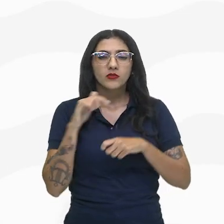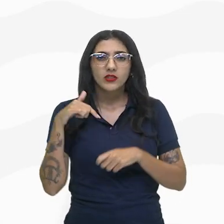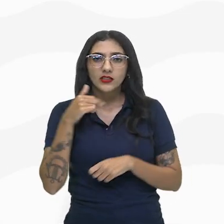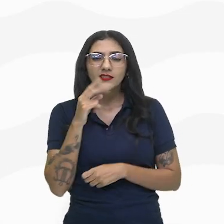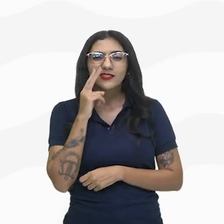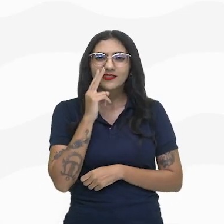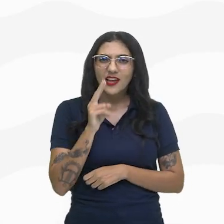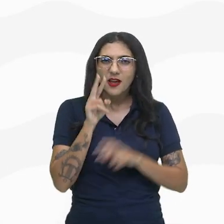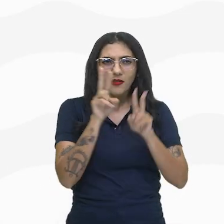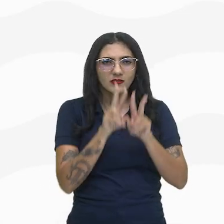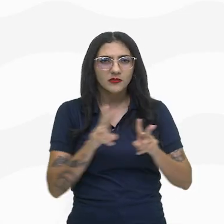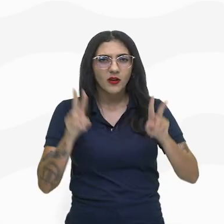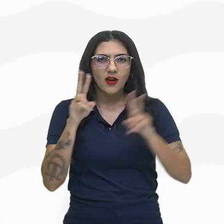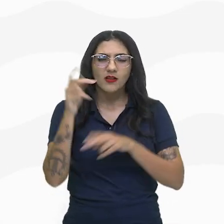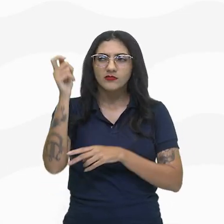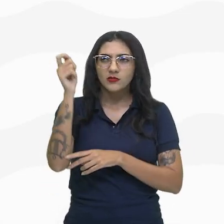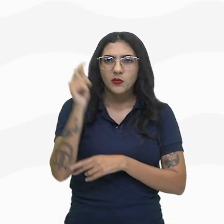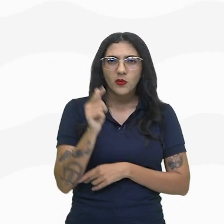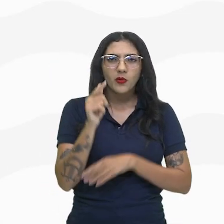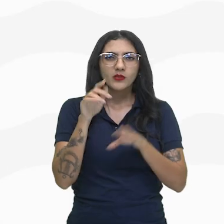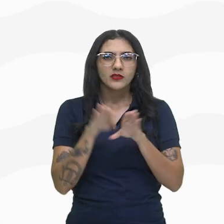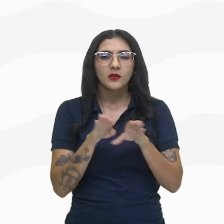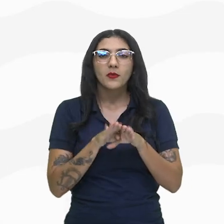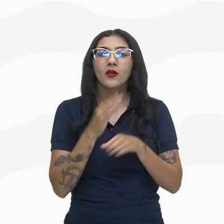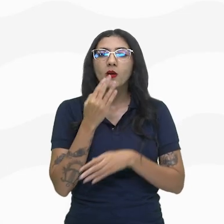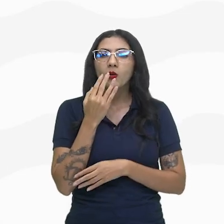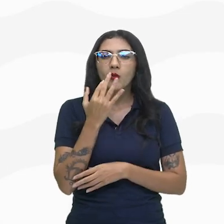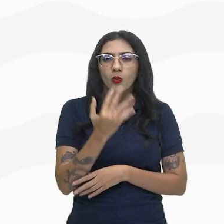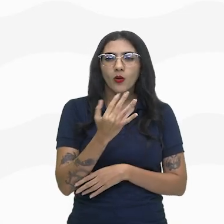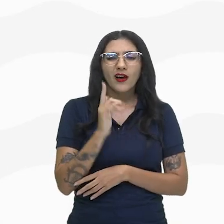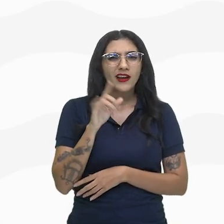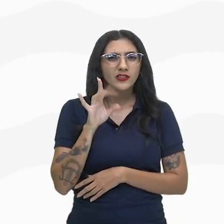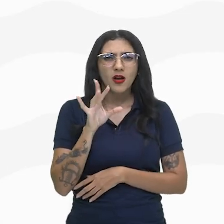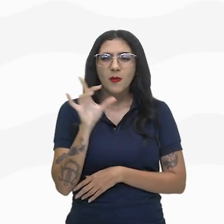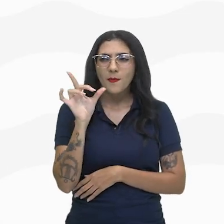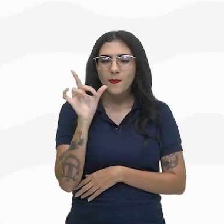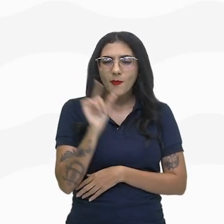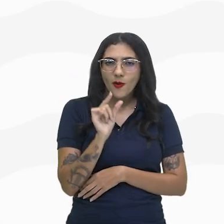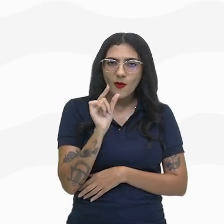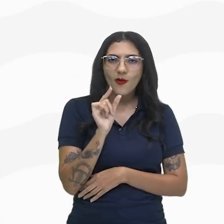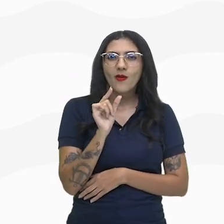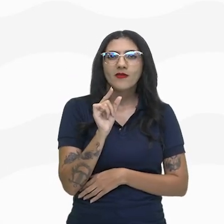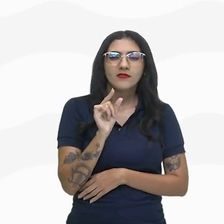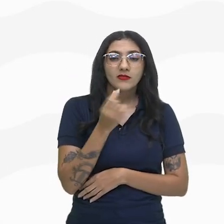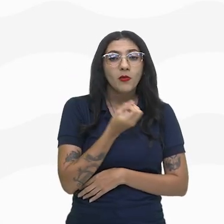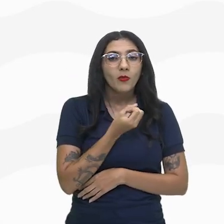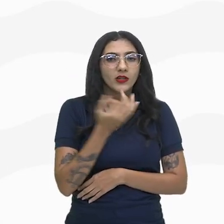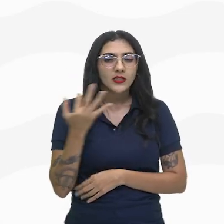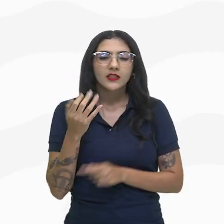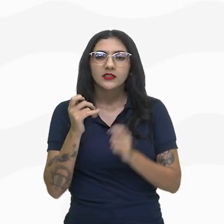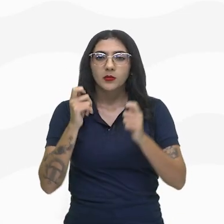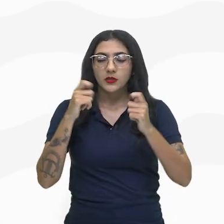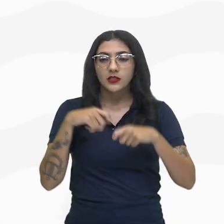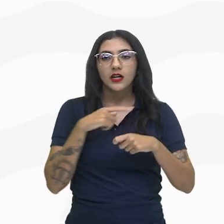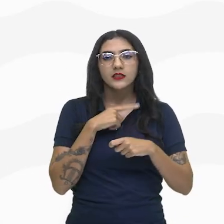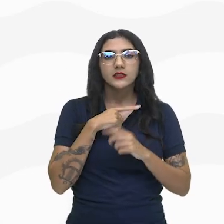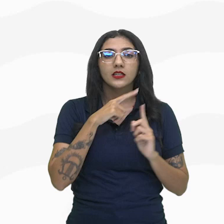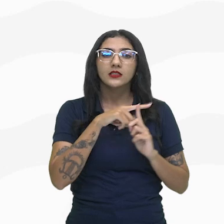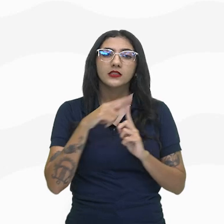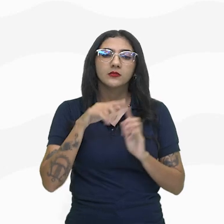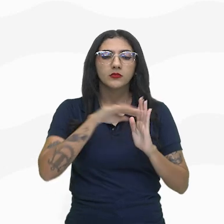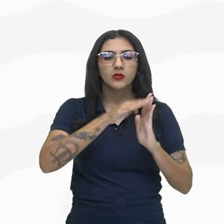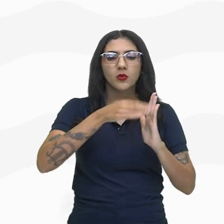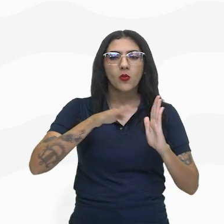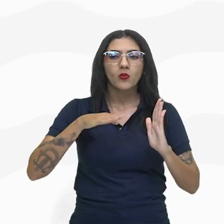luz que nós enxergamos juntamente com as cores, é só uma pequena parte desse espectro eletromagnético, onde estão inseridas ondas de